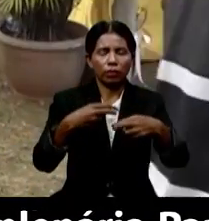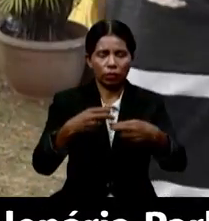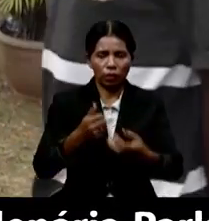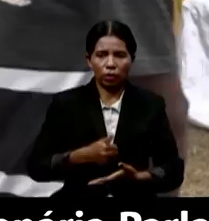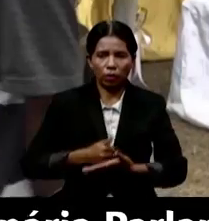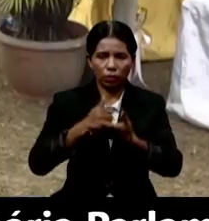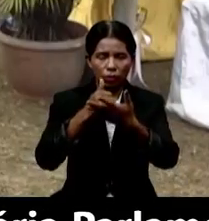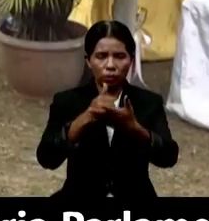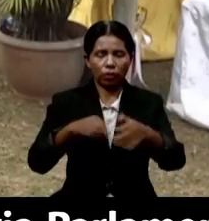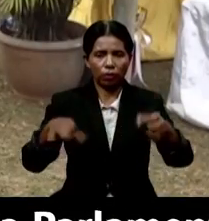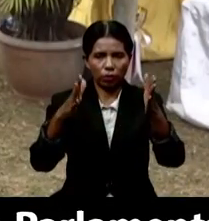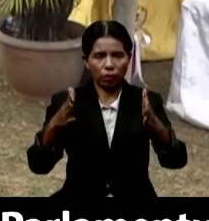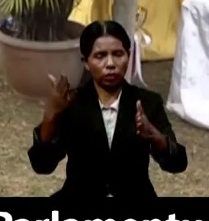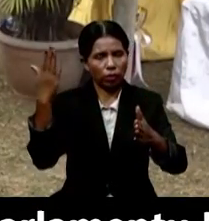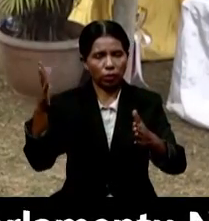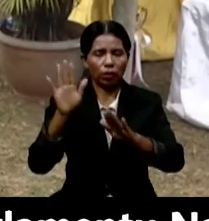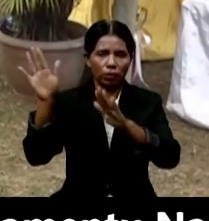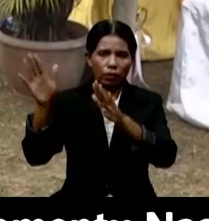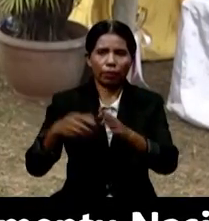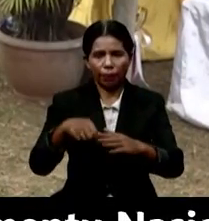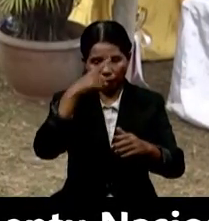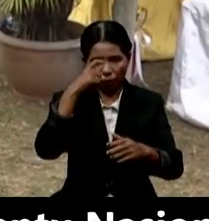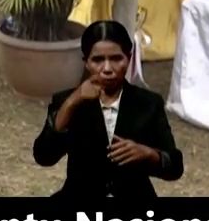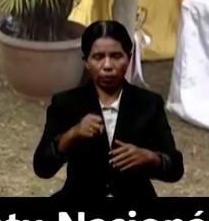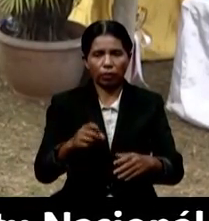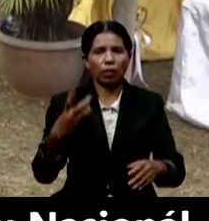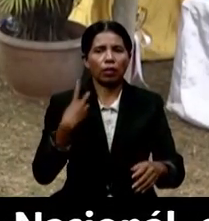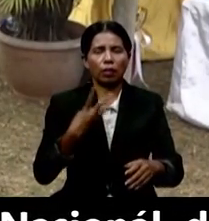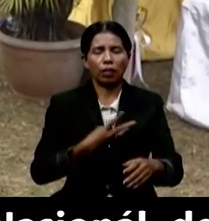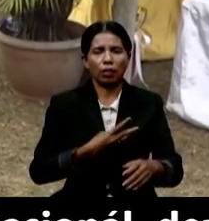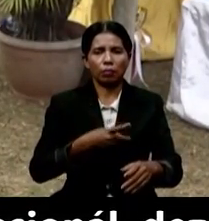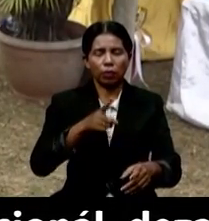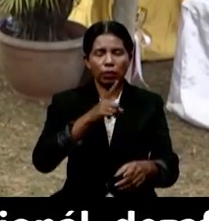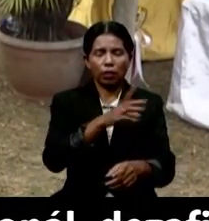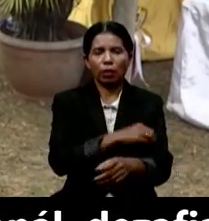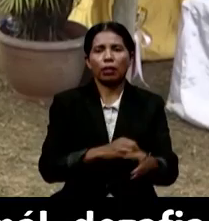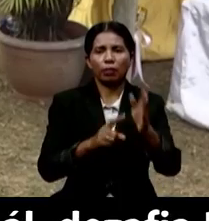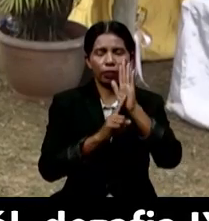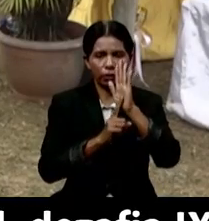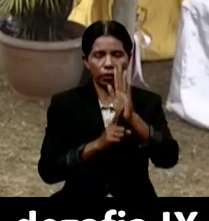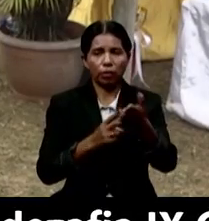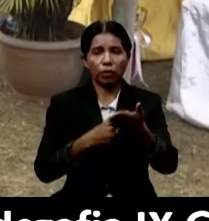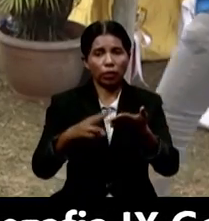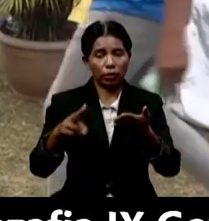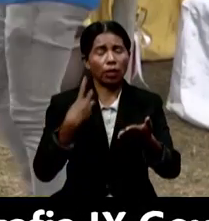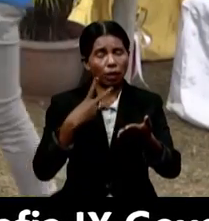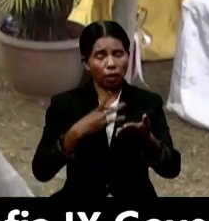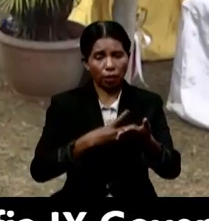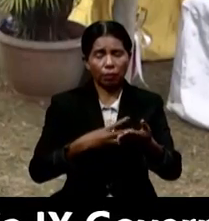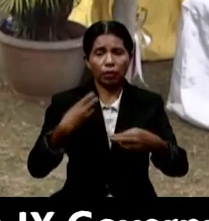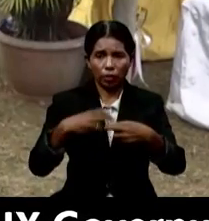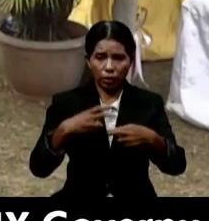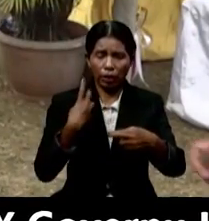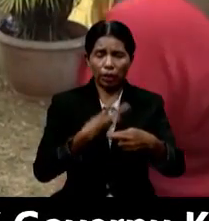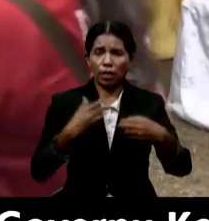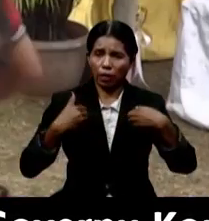atendimento funcionário sira ni a terreno. Tanema honestamente ama tu deang katak ita ihala desafio, ita ihala